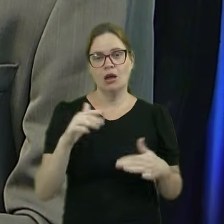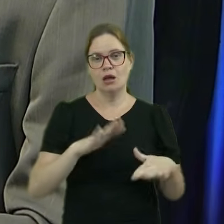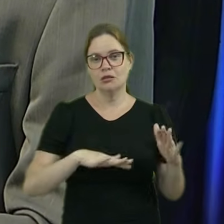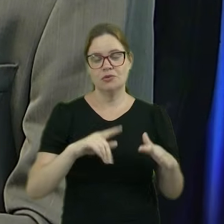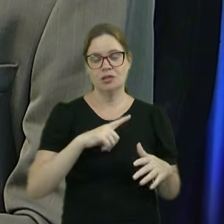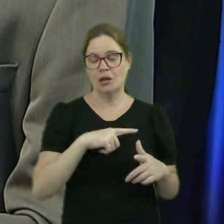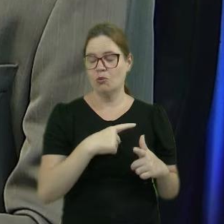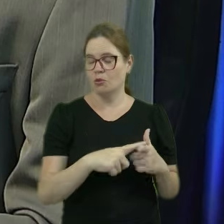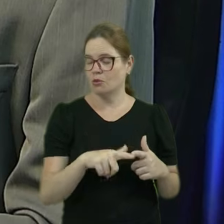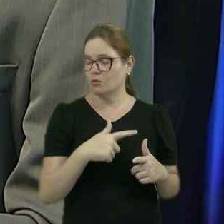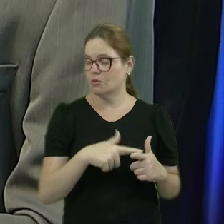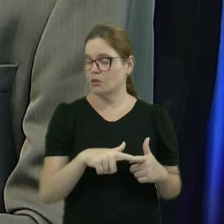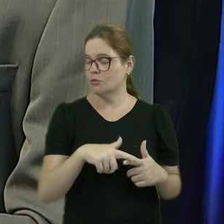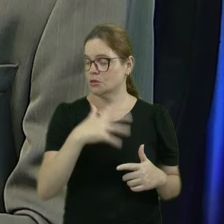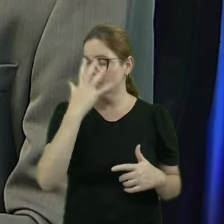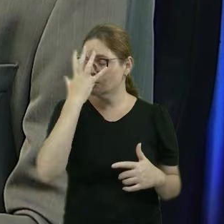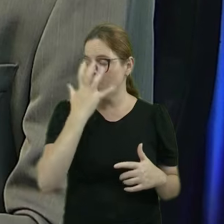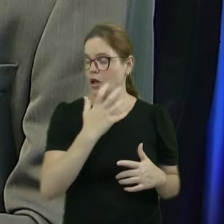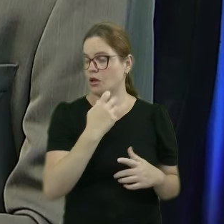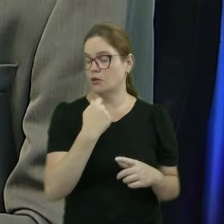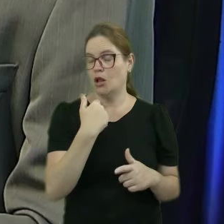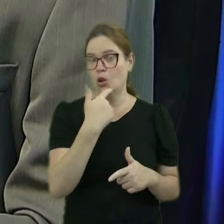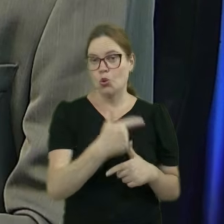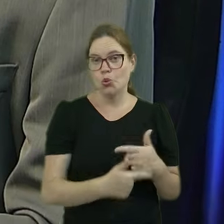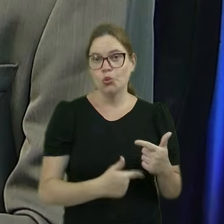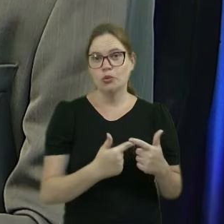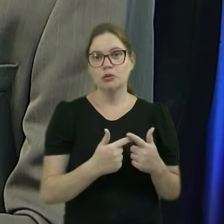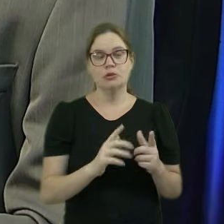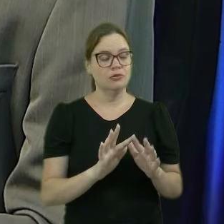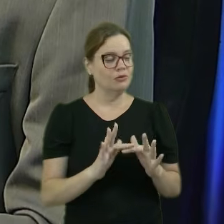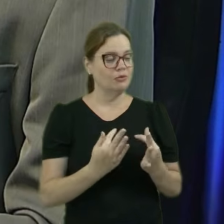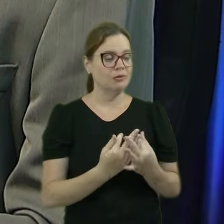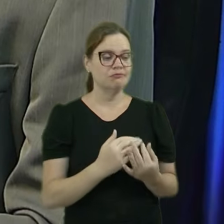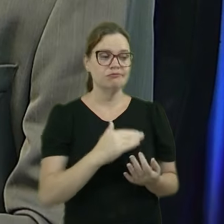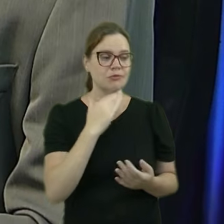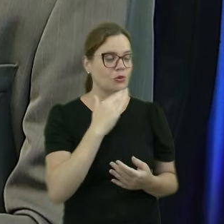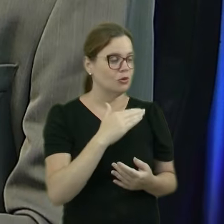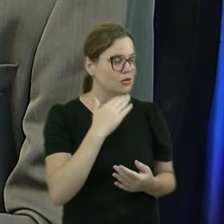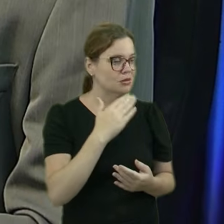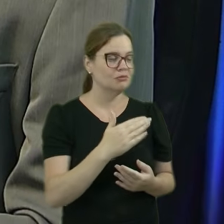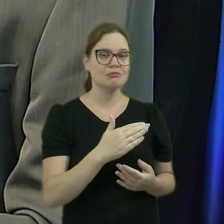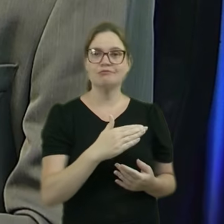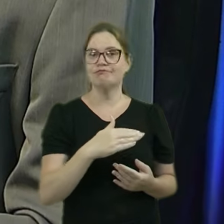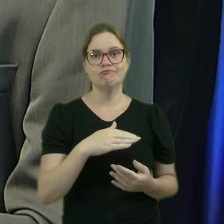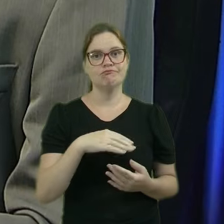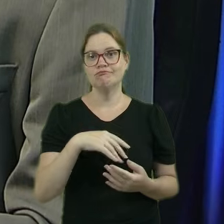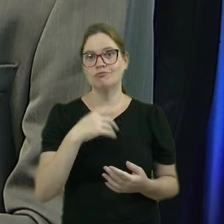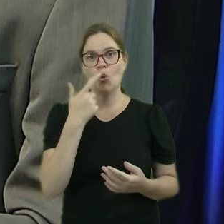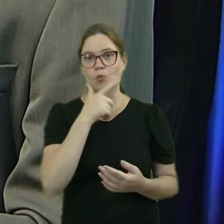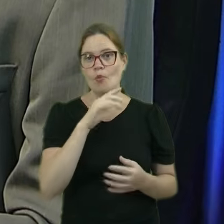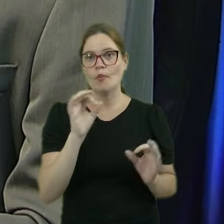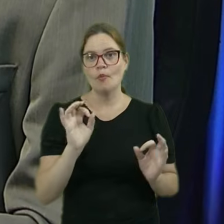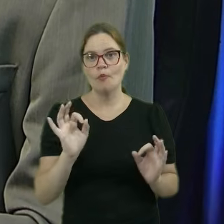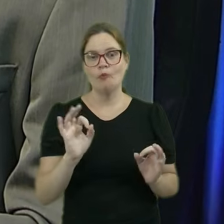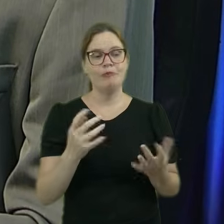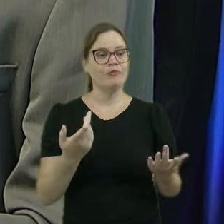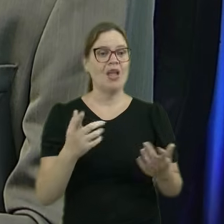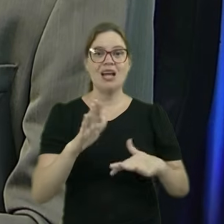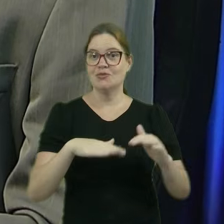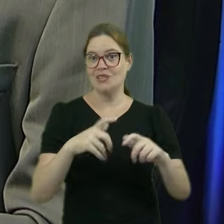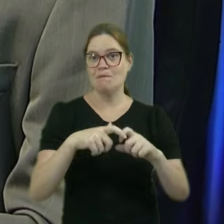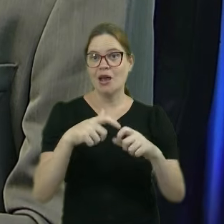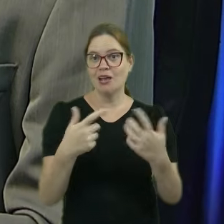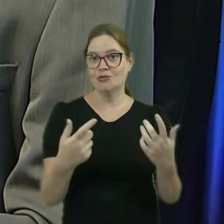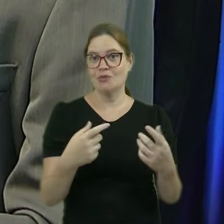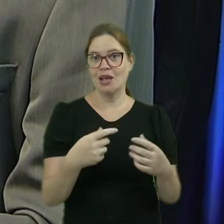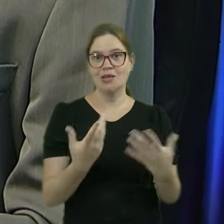uma luta e aí a família não consegue uma resposta, um profissional